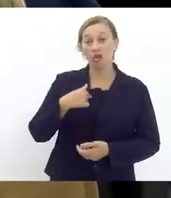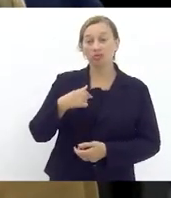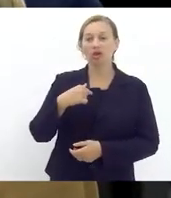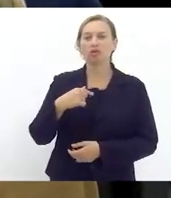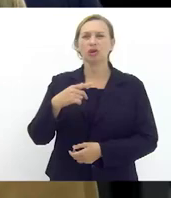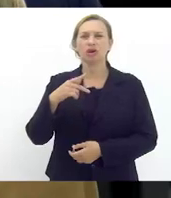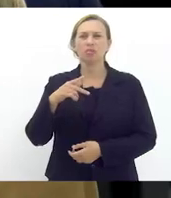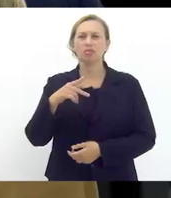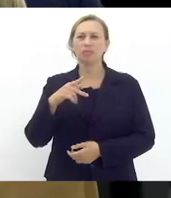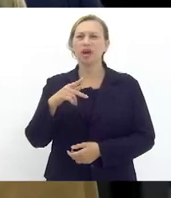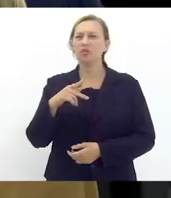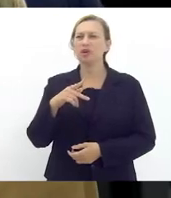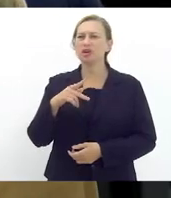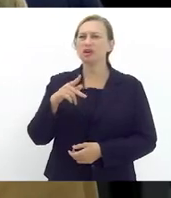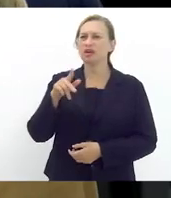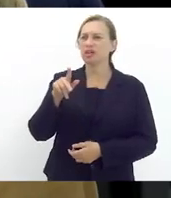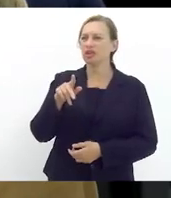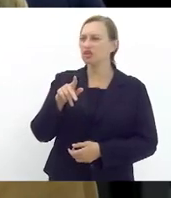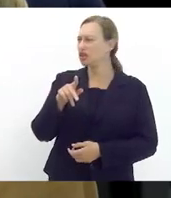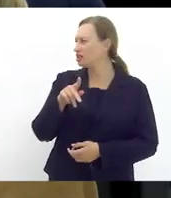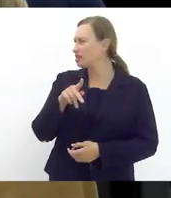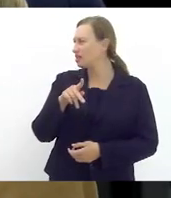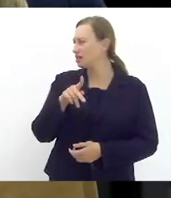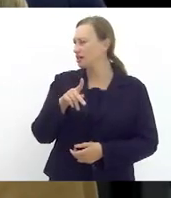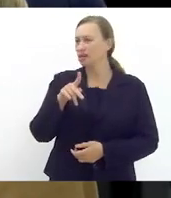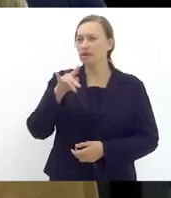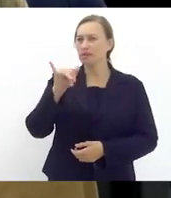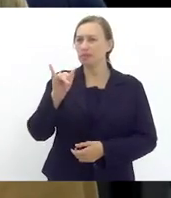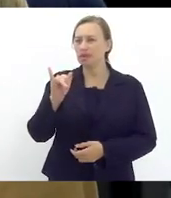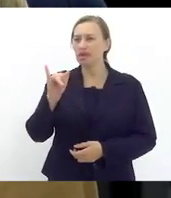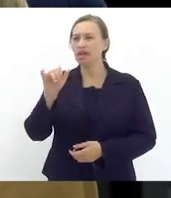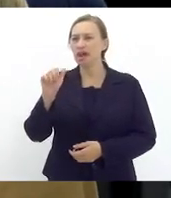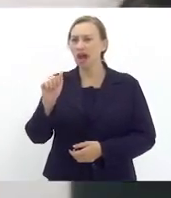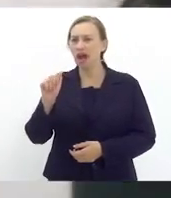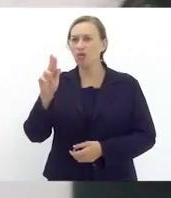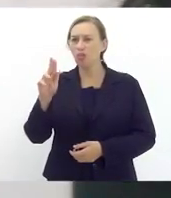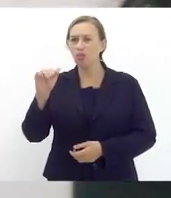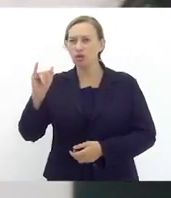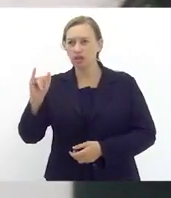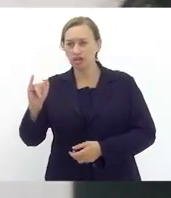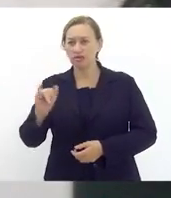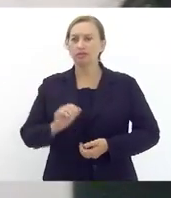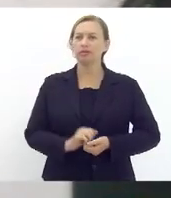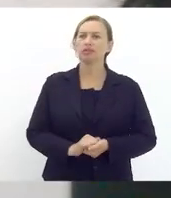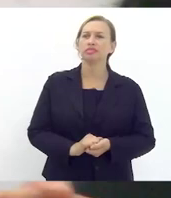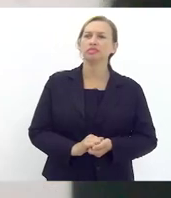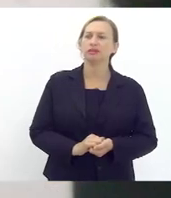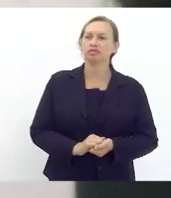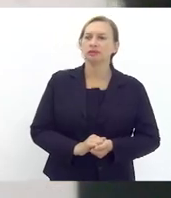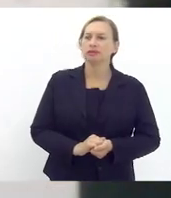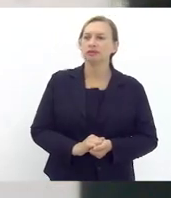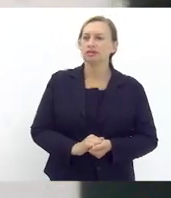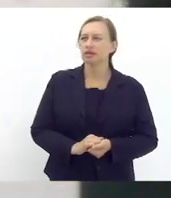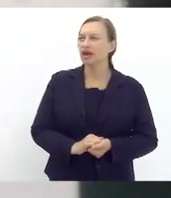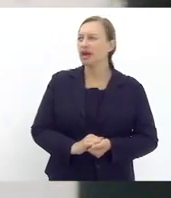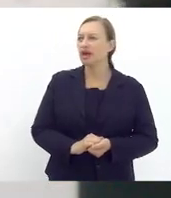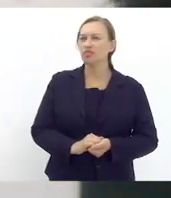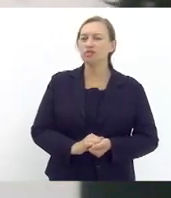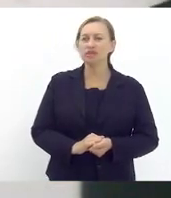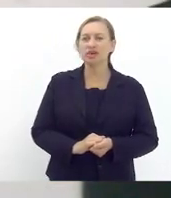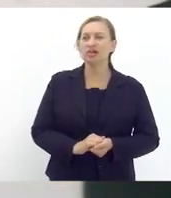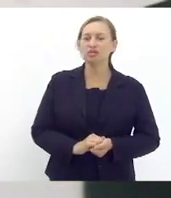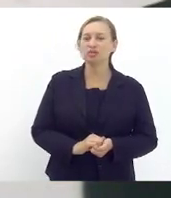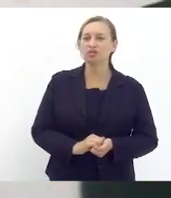Então a gente deu início em duas em Dois Estados foi no Piauí e